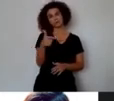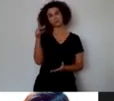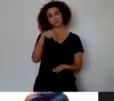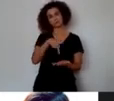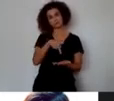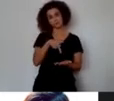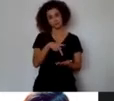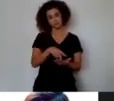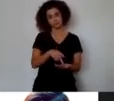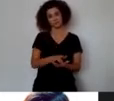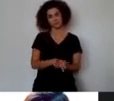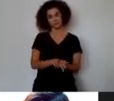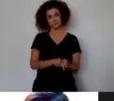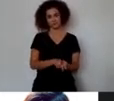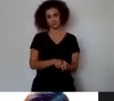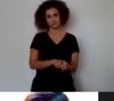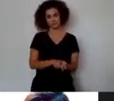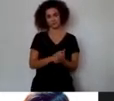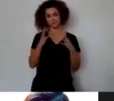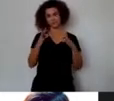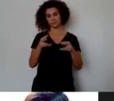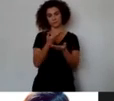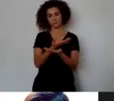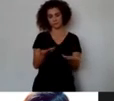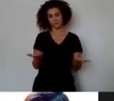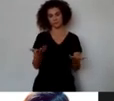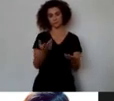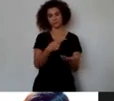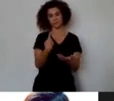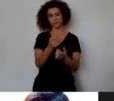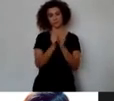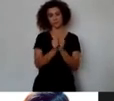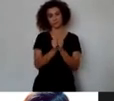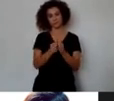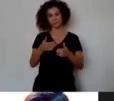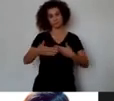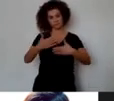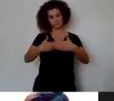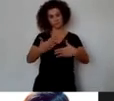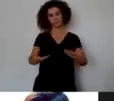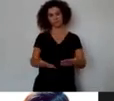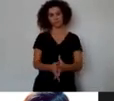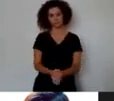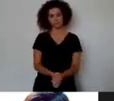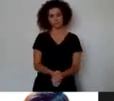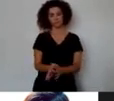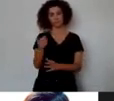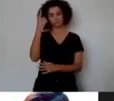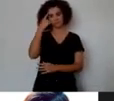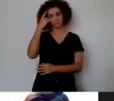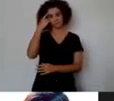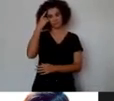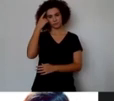outras realidades, eu creio que é uma contribuição para todos e vamos seguir, né, nesse sentido e continuando pensando e